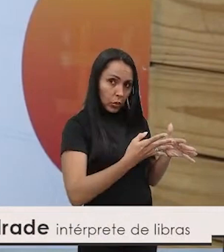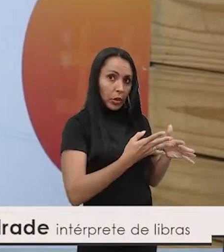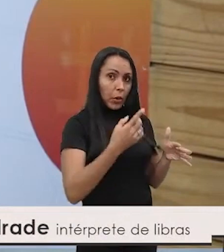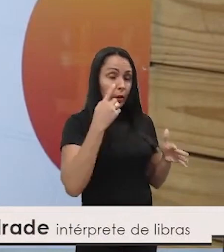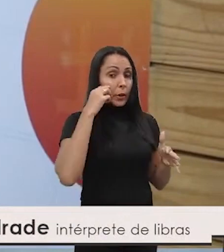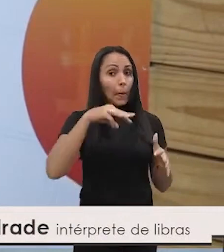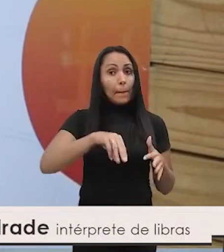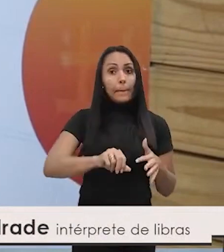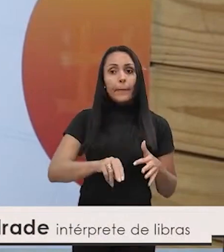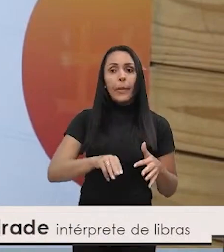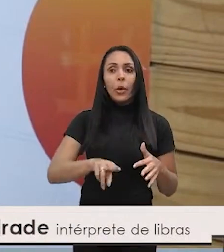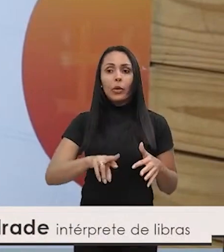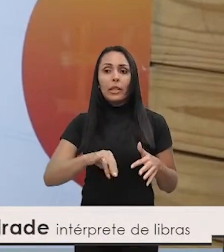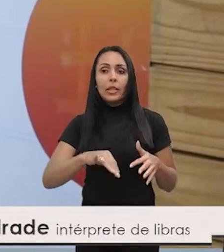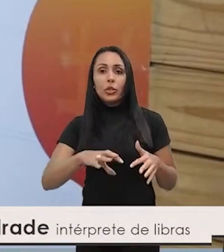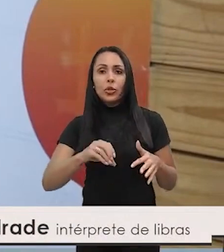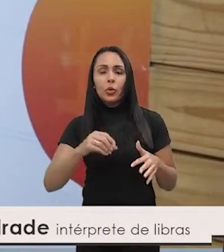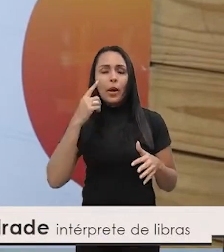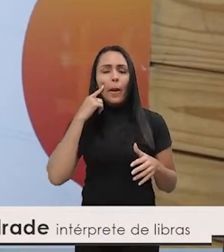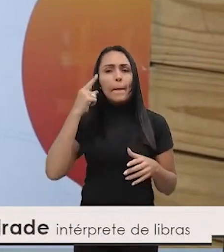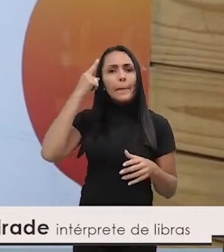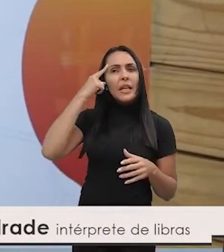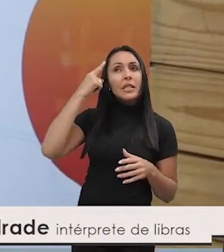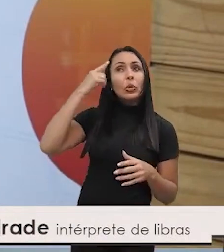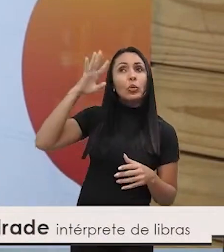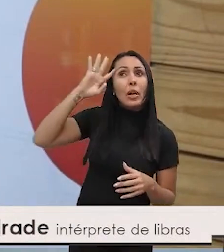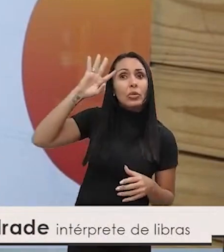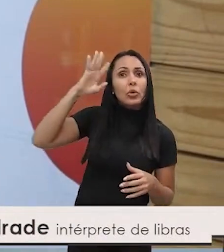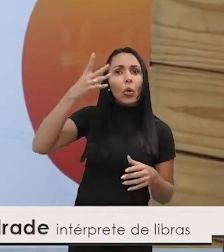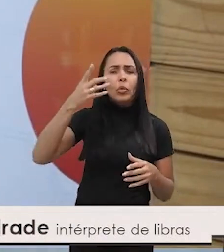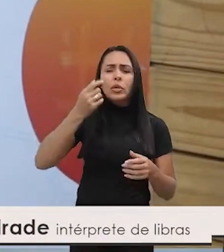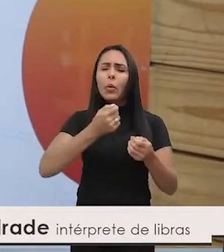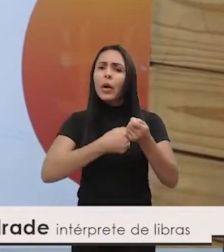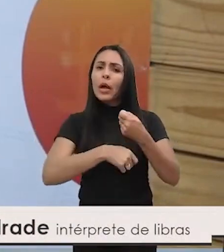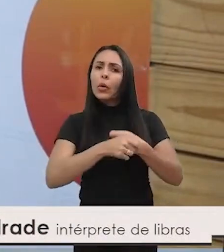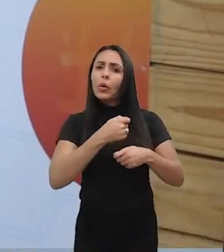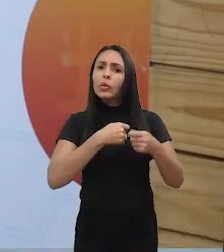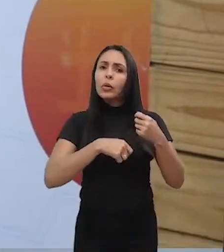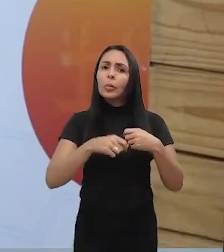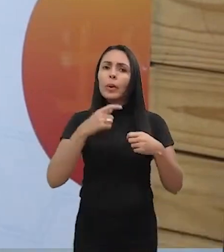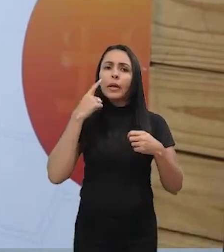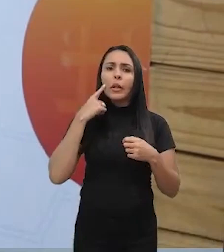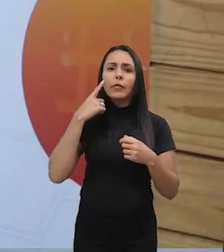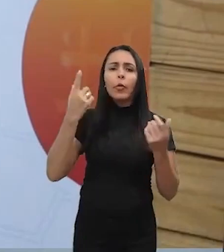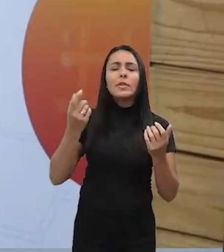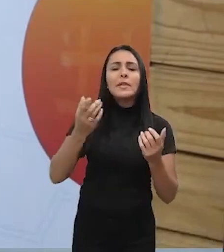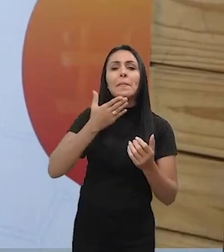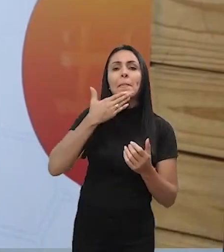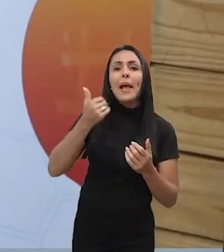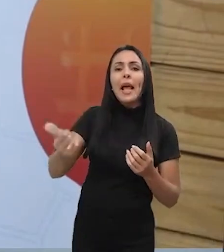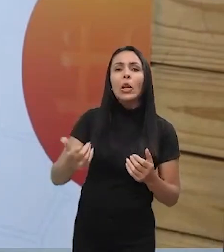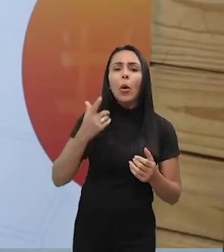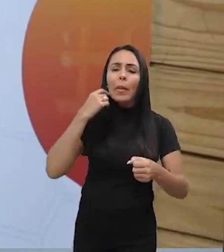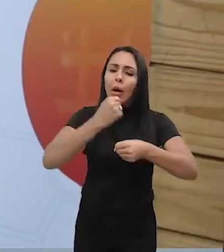Maurício de Nassau, pensando então em trazer uma solução econômica que viabilizasse a construção da